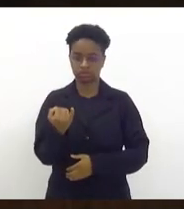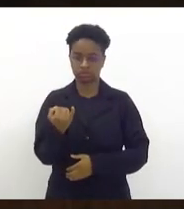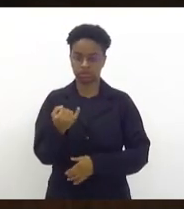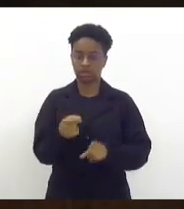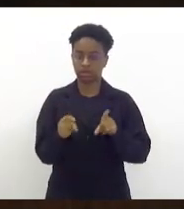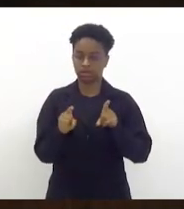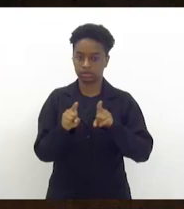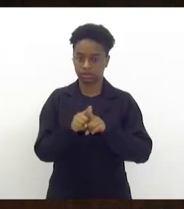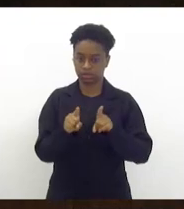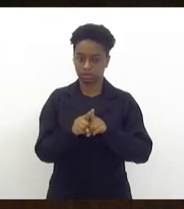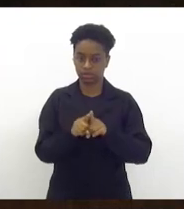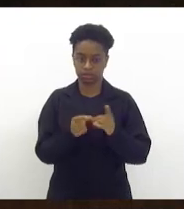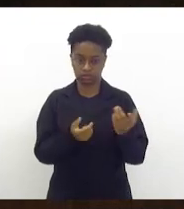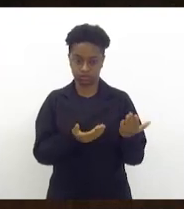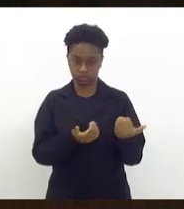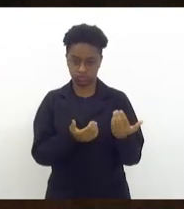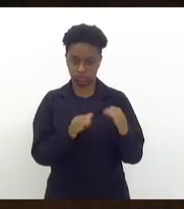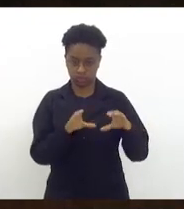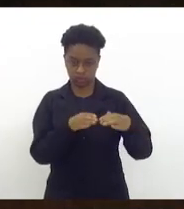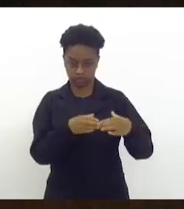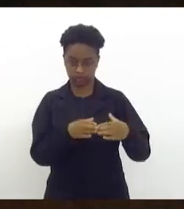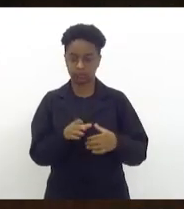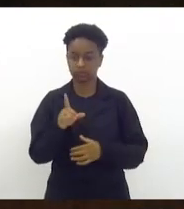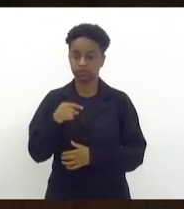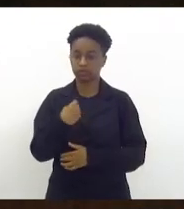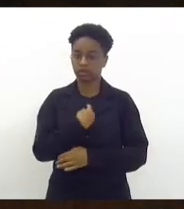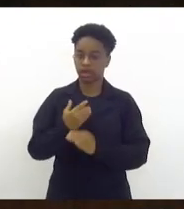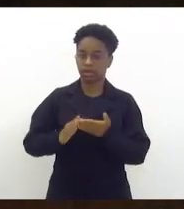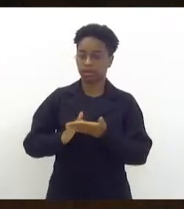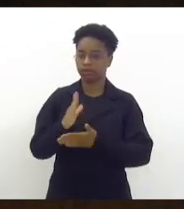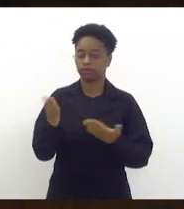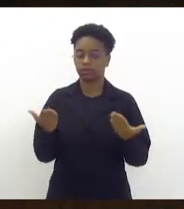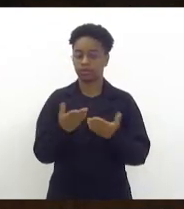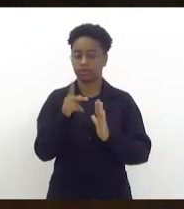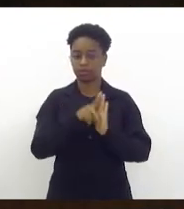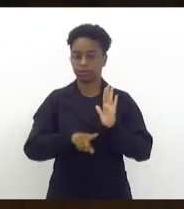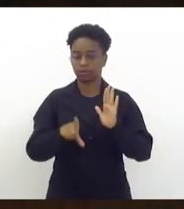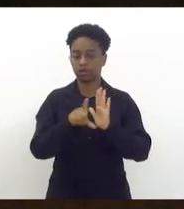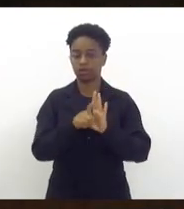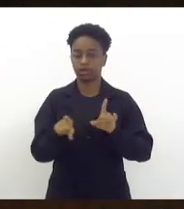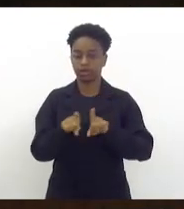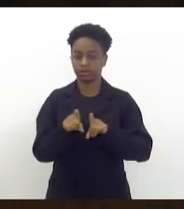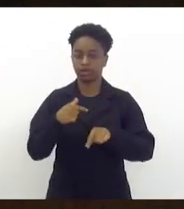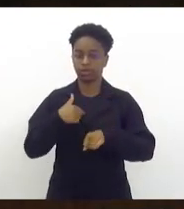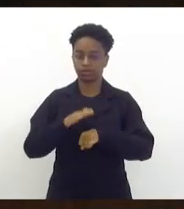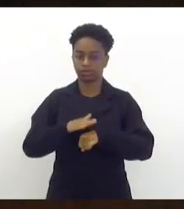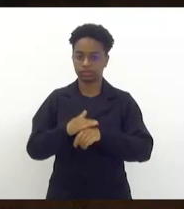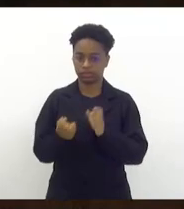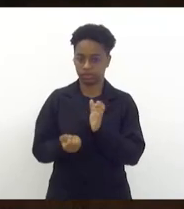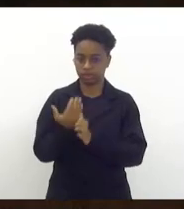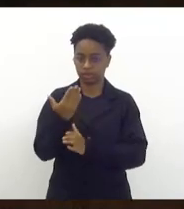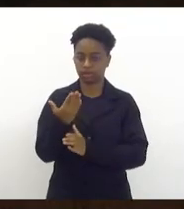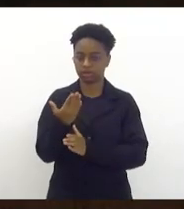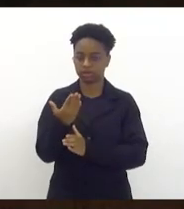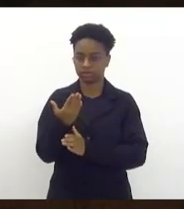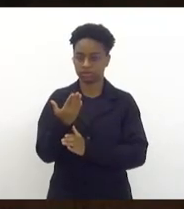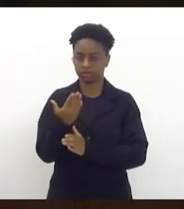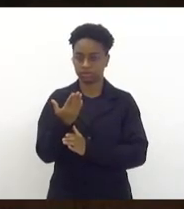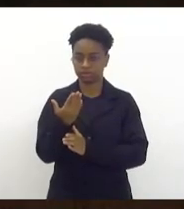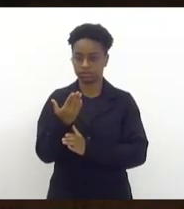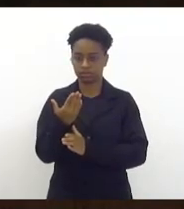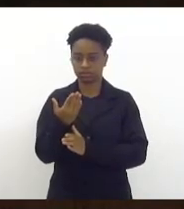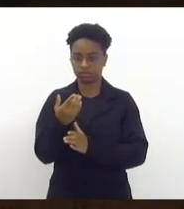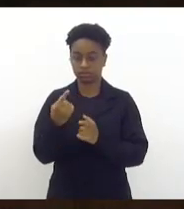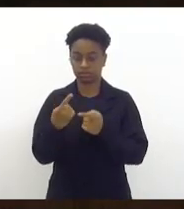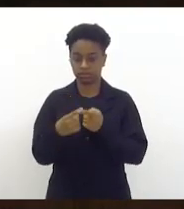e também de juventude, hoje nós aprovamos um projeto de lei também de minha autoria, que